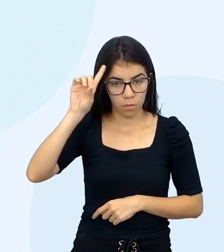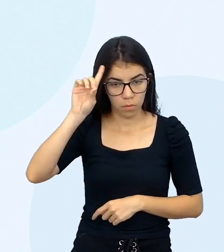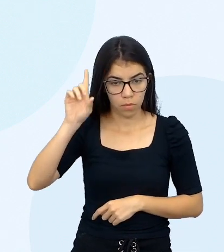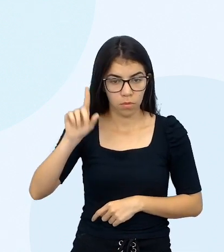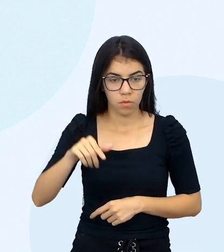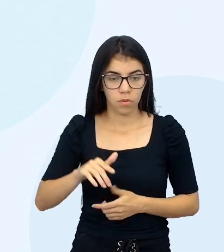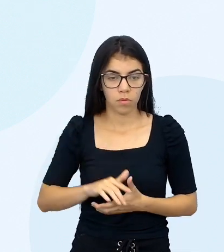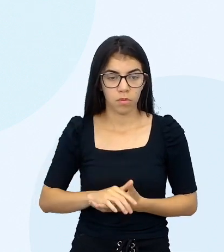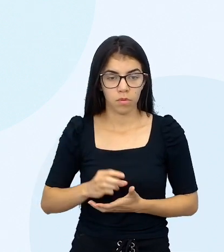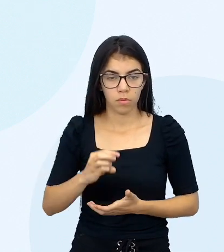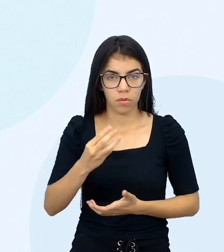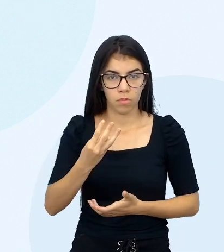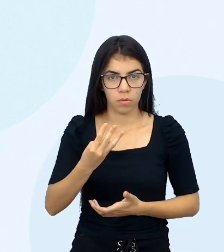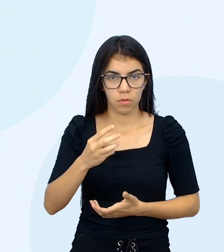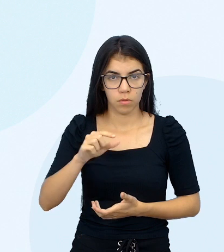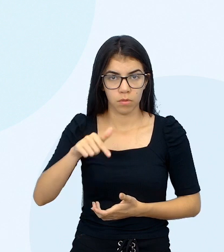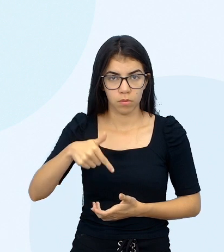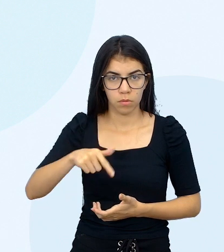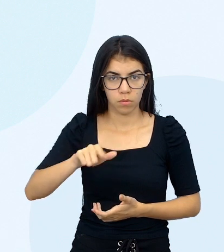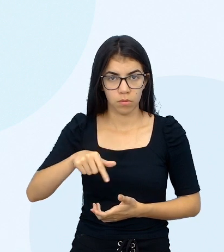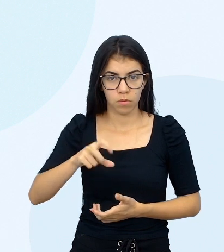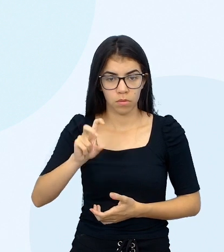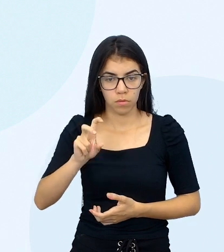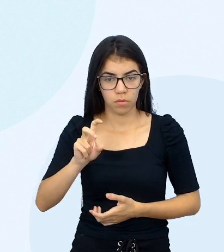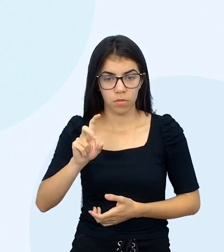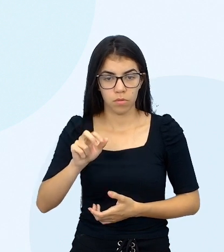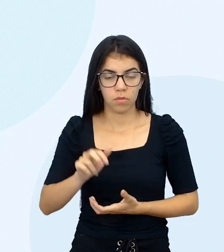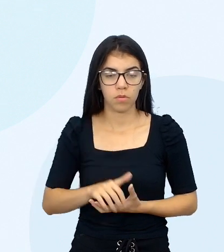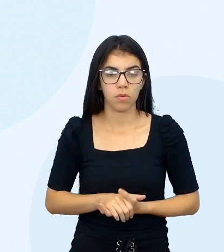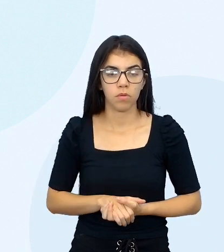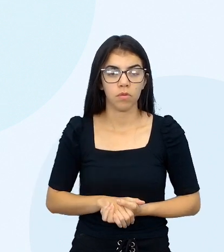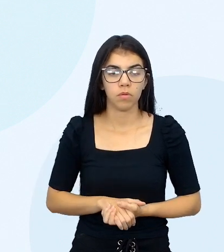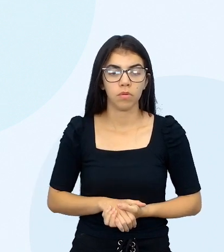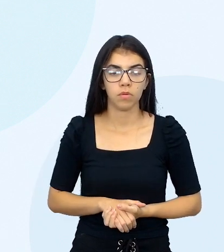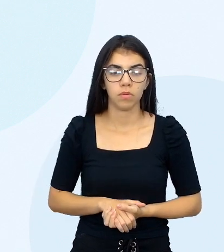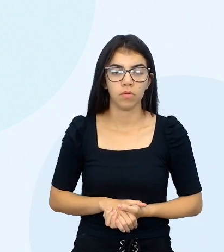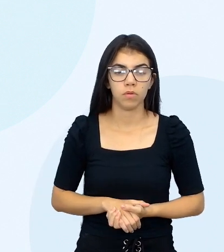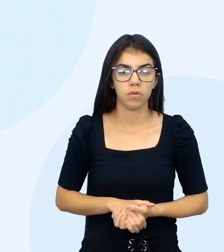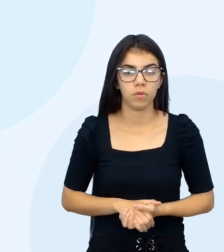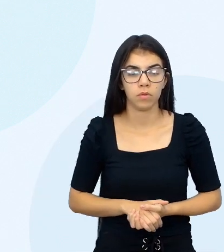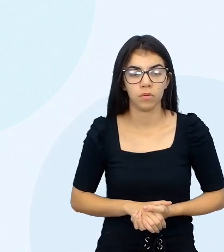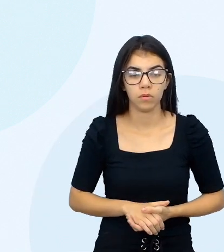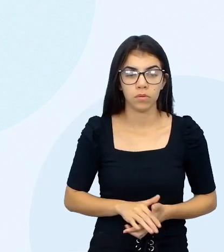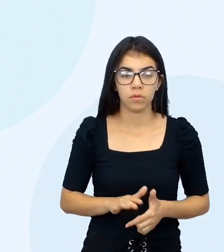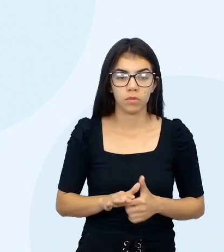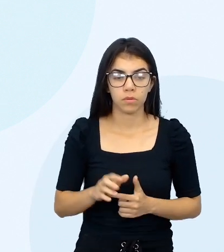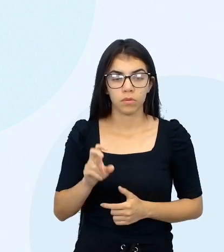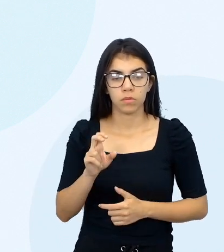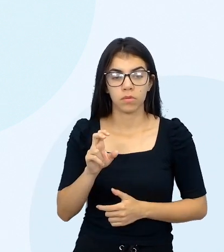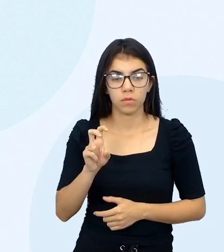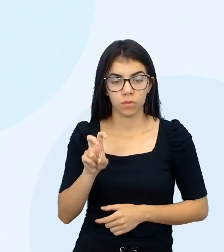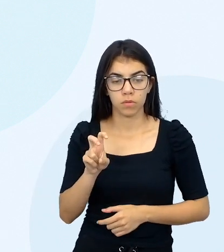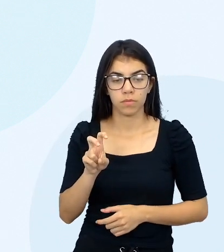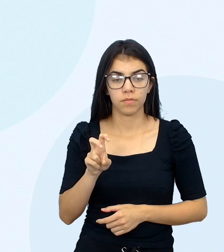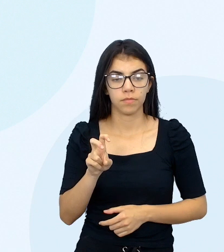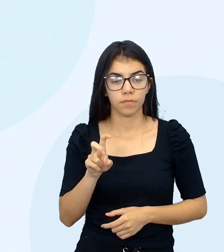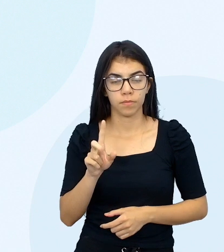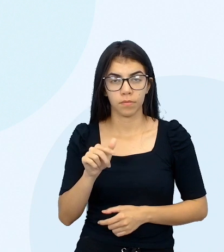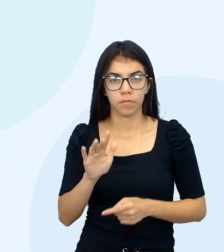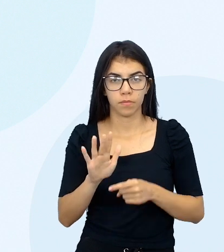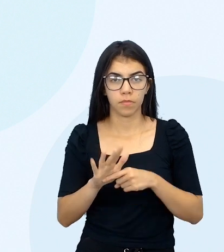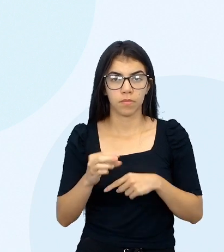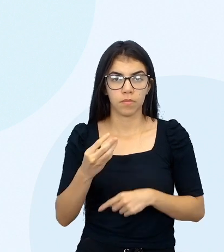37,5. 37,5 está entre 37 e 38. Ó. Certo? E o último, quinto dia, tá lá no